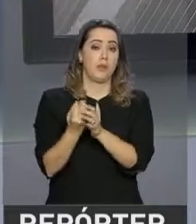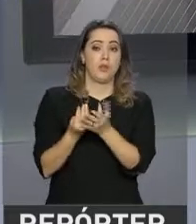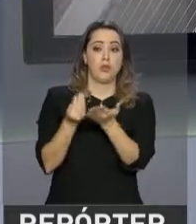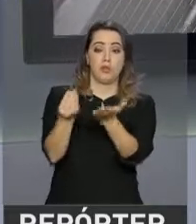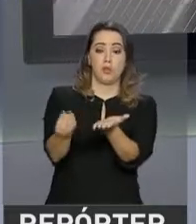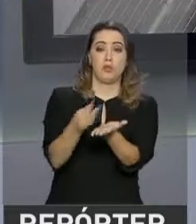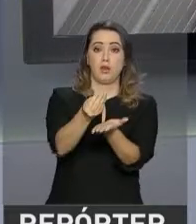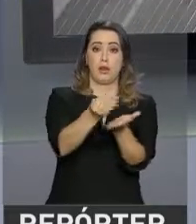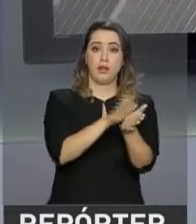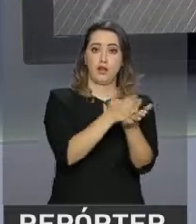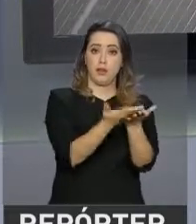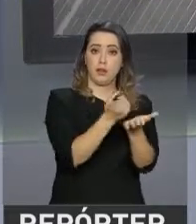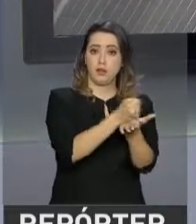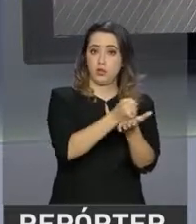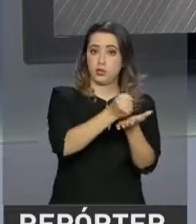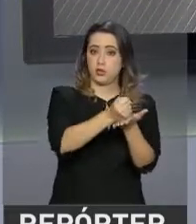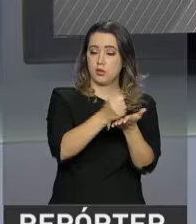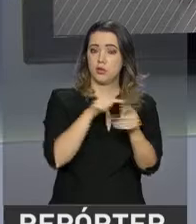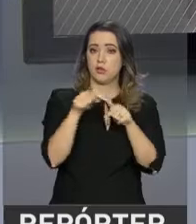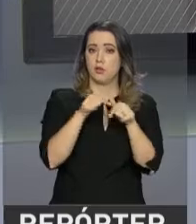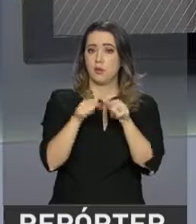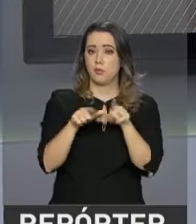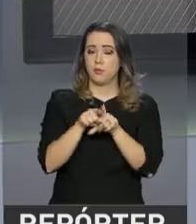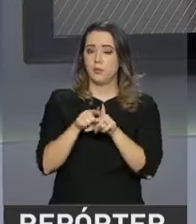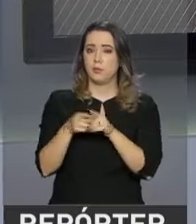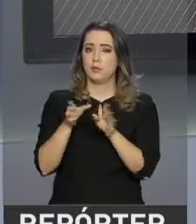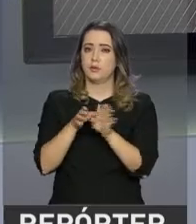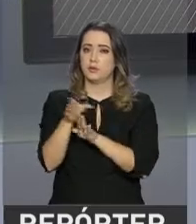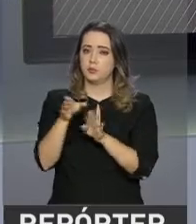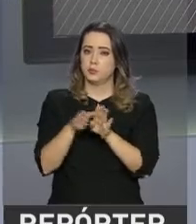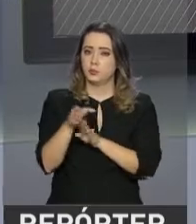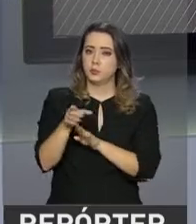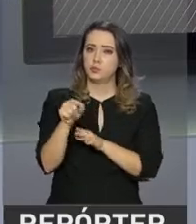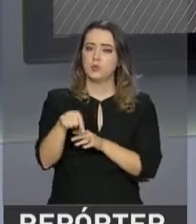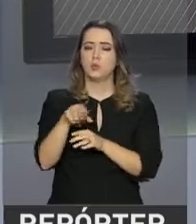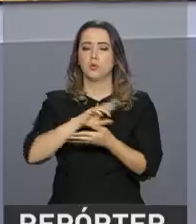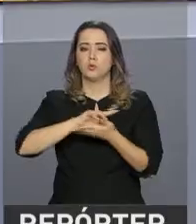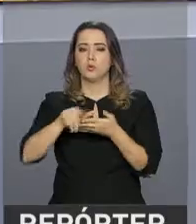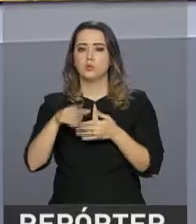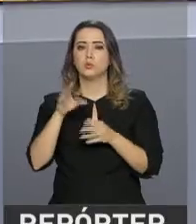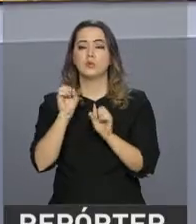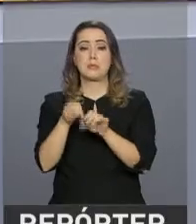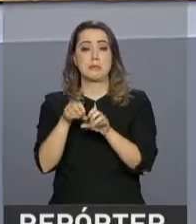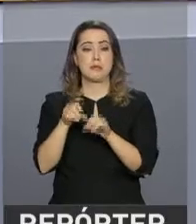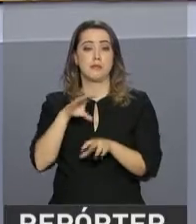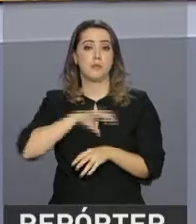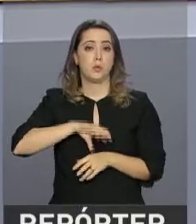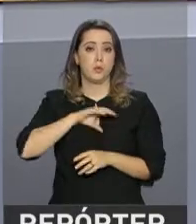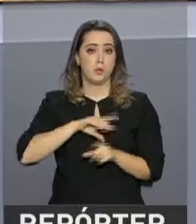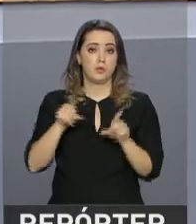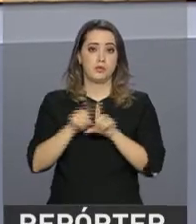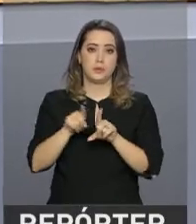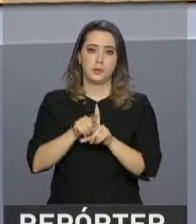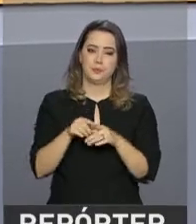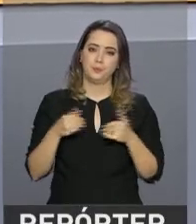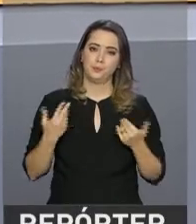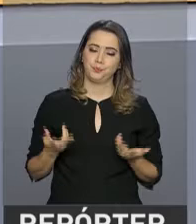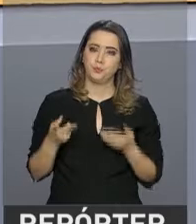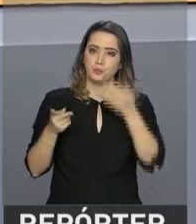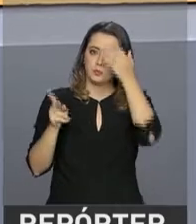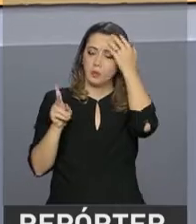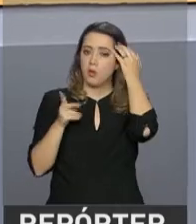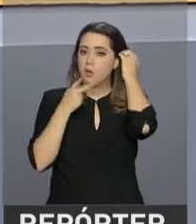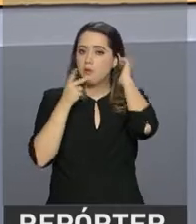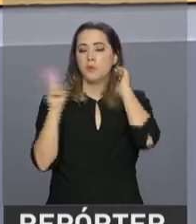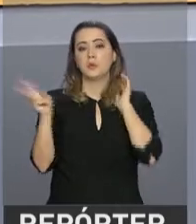ações de inserção no mercado com orientação a língua portuguesa e ainda sobre a venezuela este fim de semana